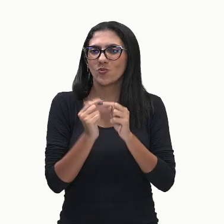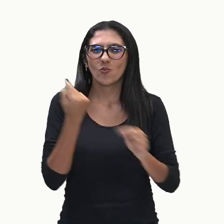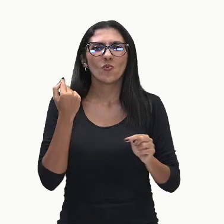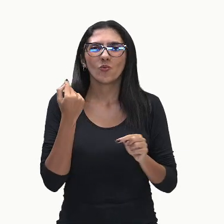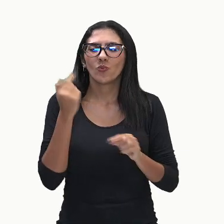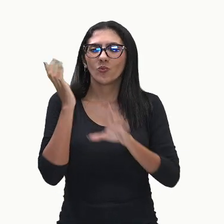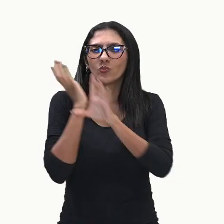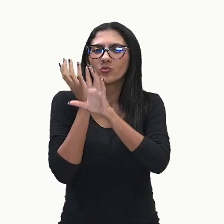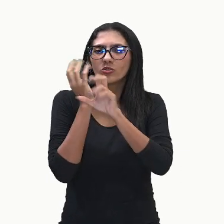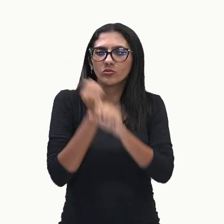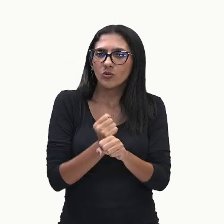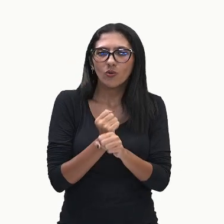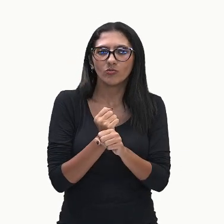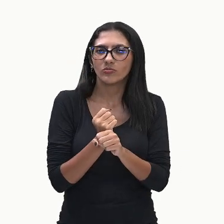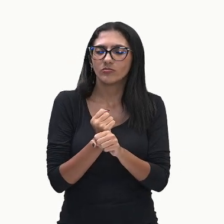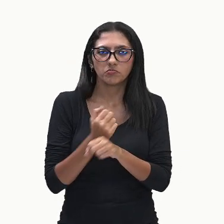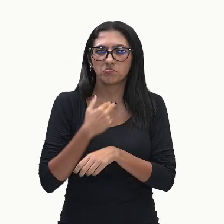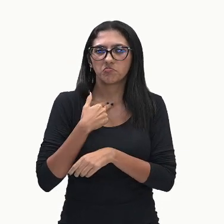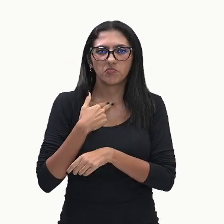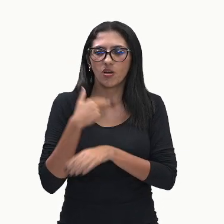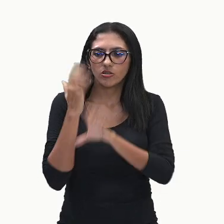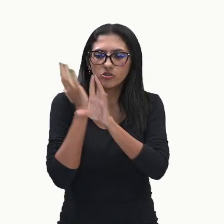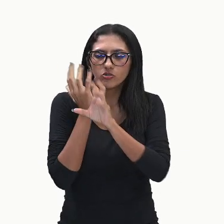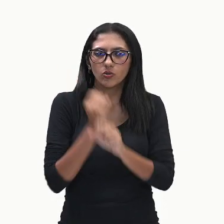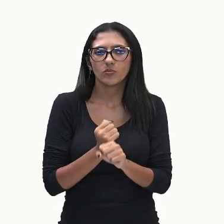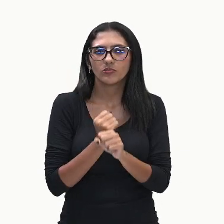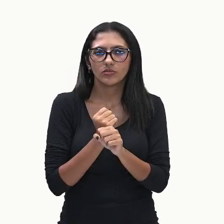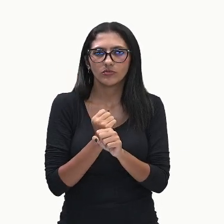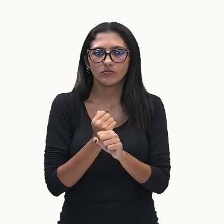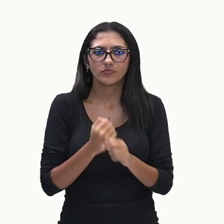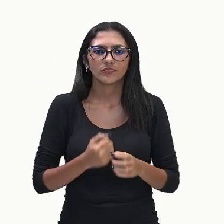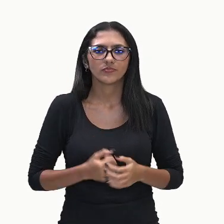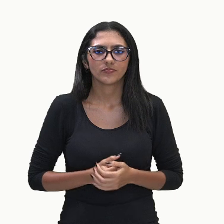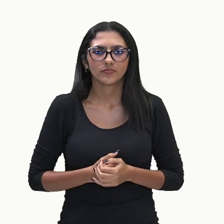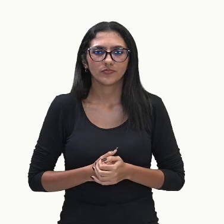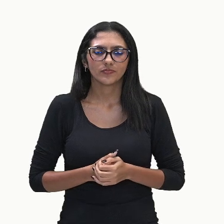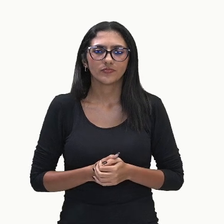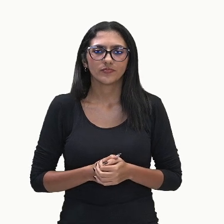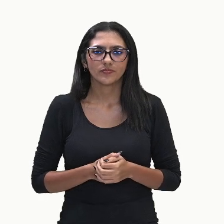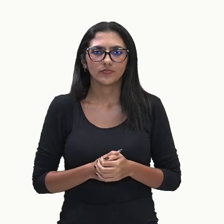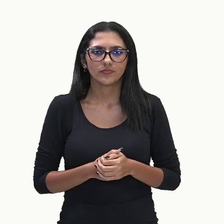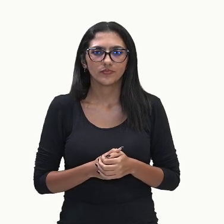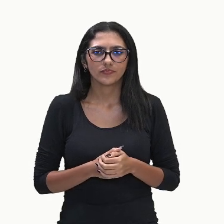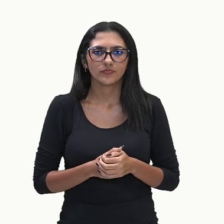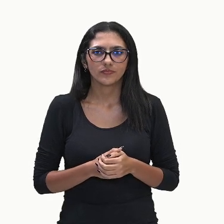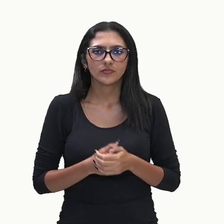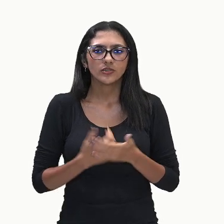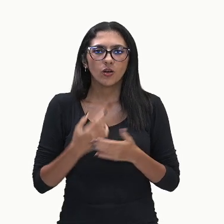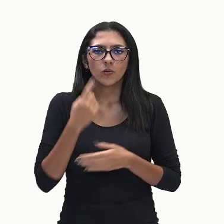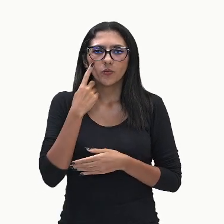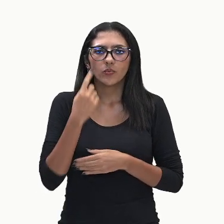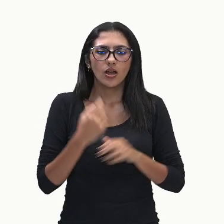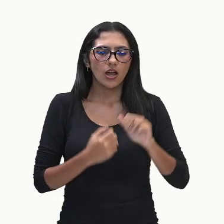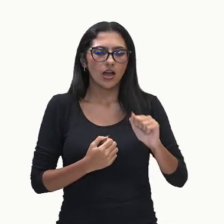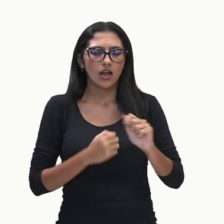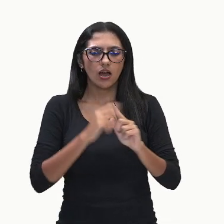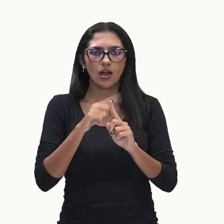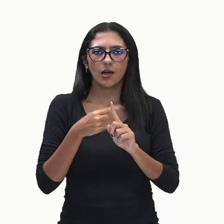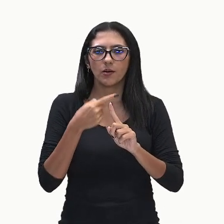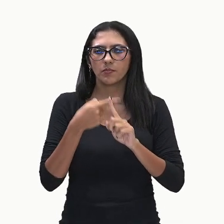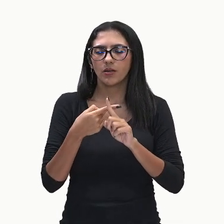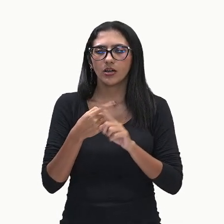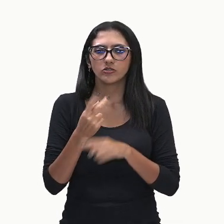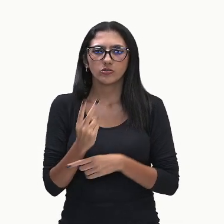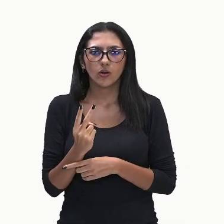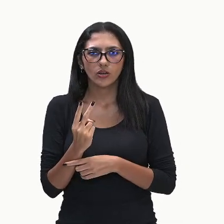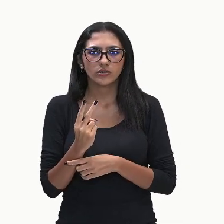com número não pode somar. Ou seja, quanto que é A mais 2? É